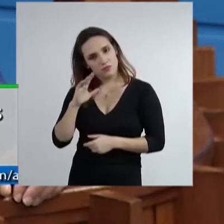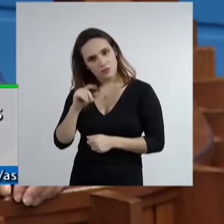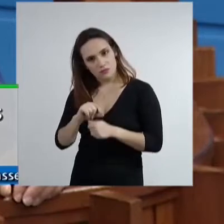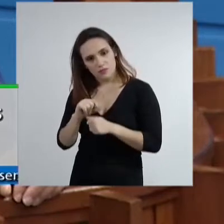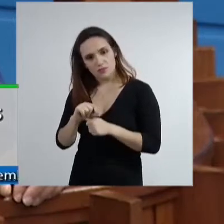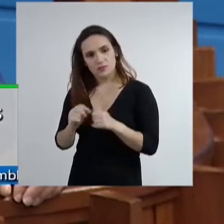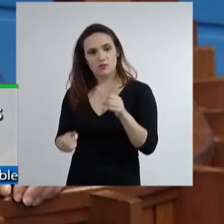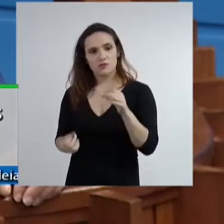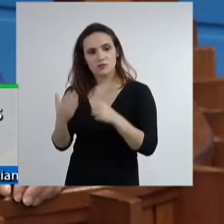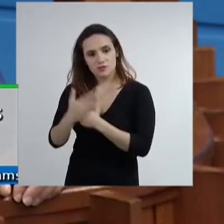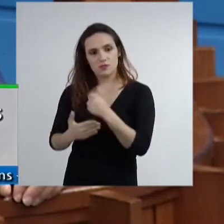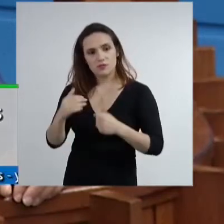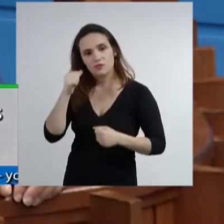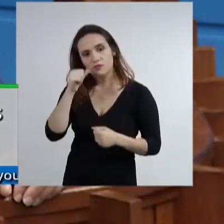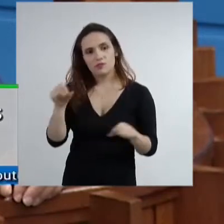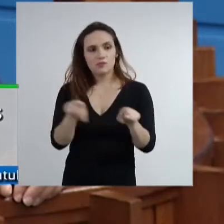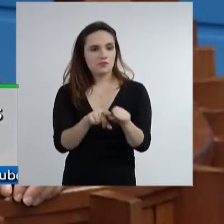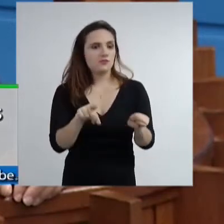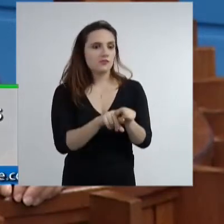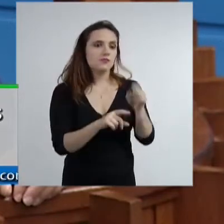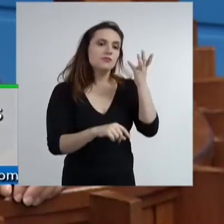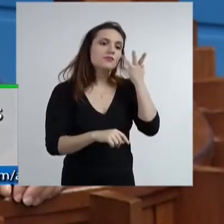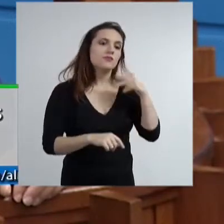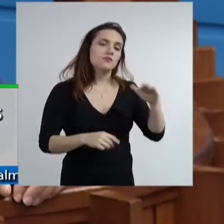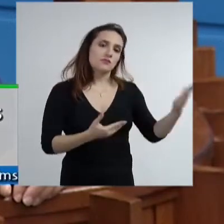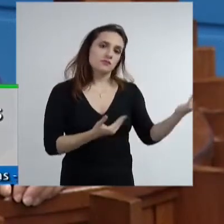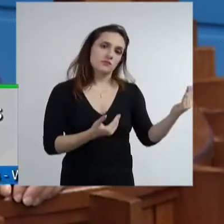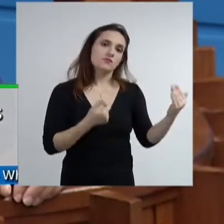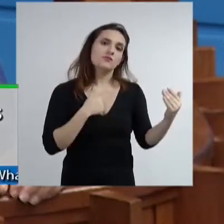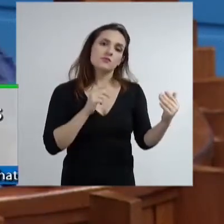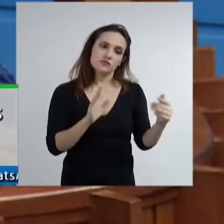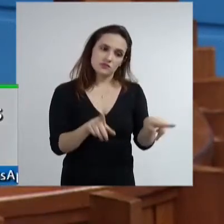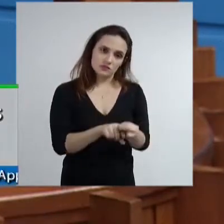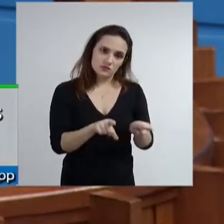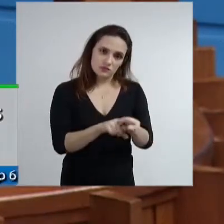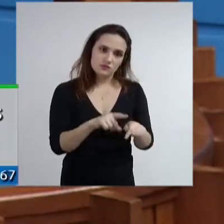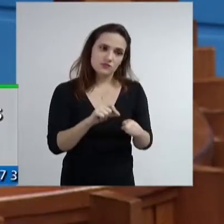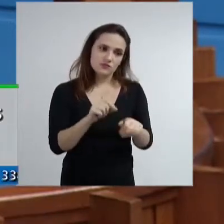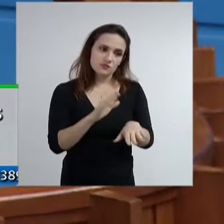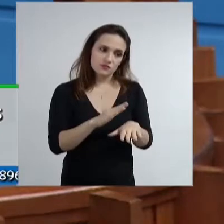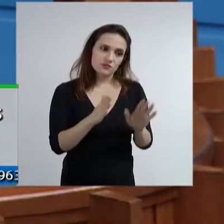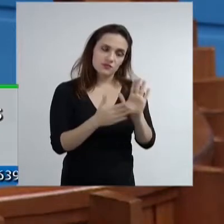da frente da criança e do adolescente, que também propus. Por isso,